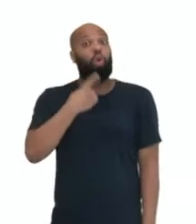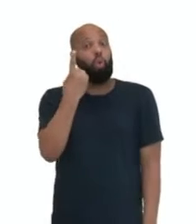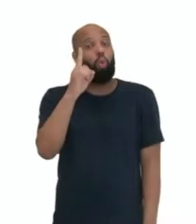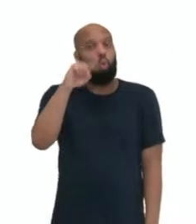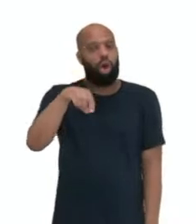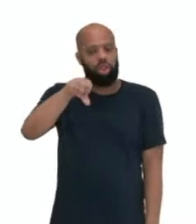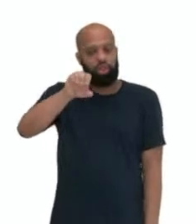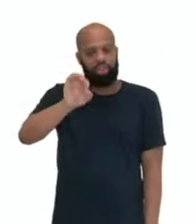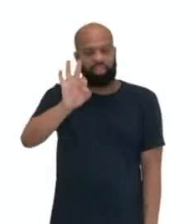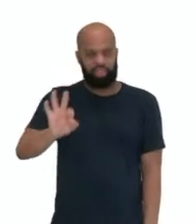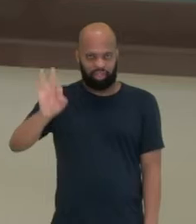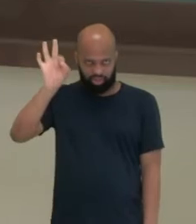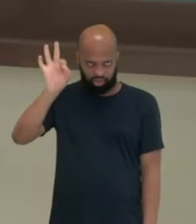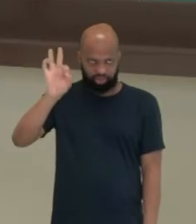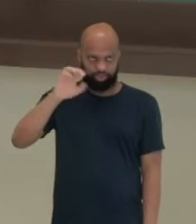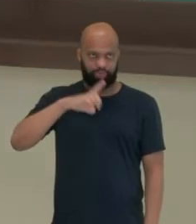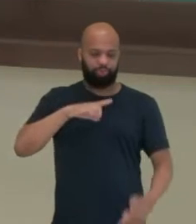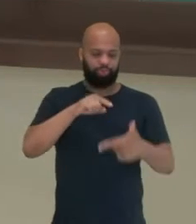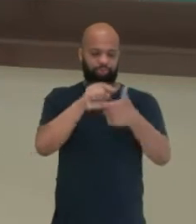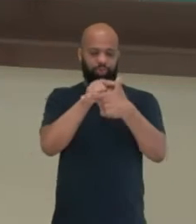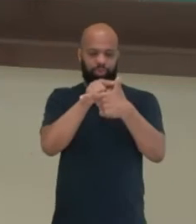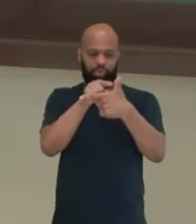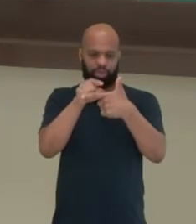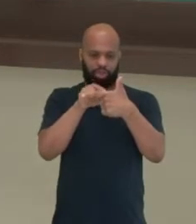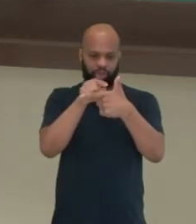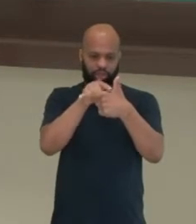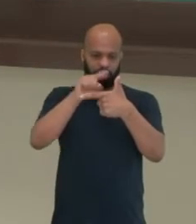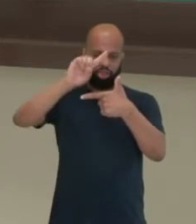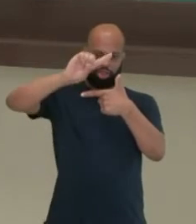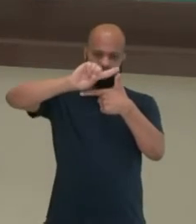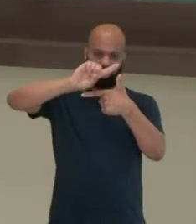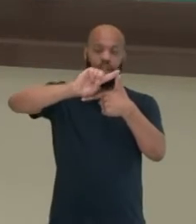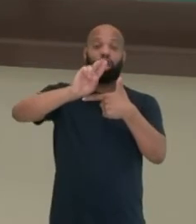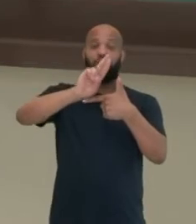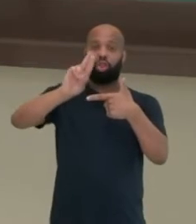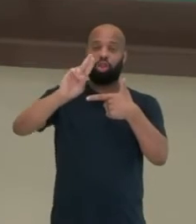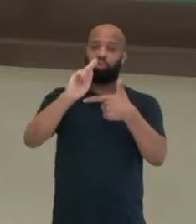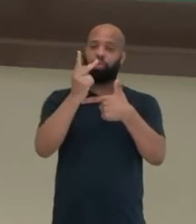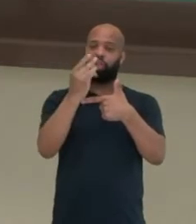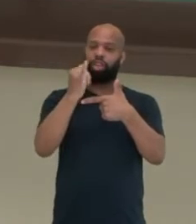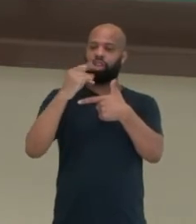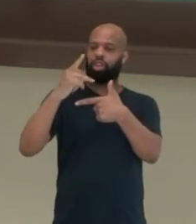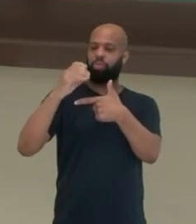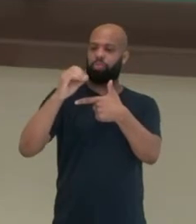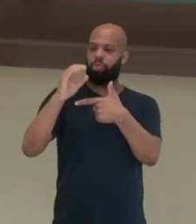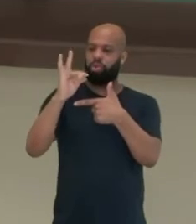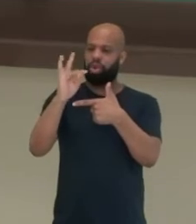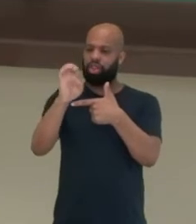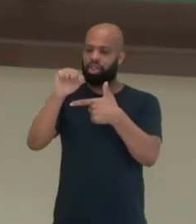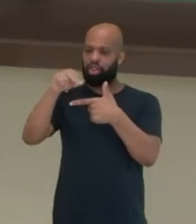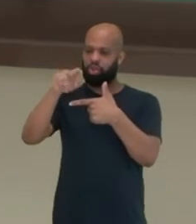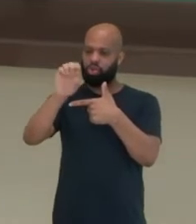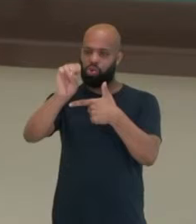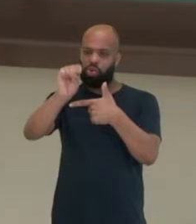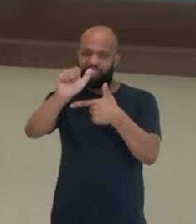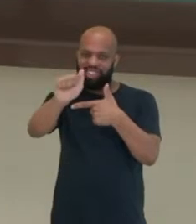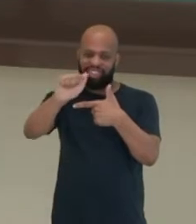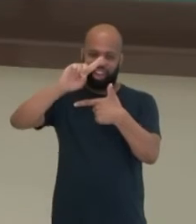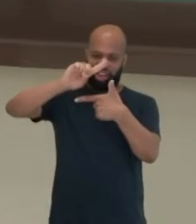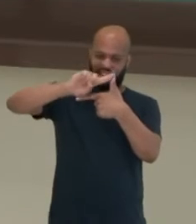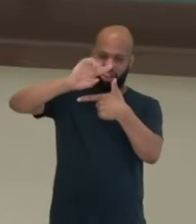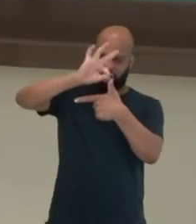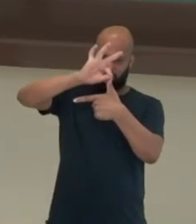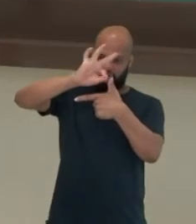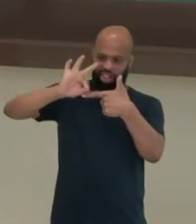bom? O lado oposto ao ângulo de 90 graus se chama hipotenusa, oposto a 90 graus, ou seja,